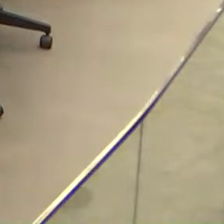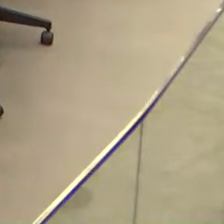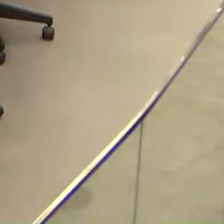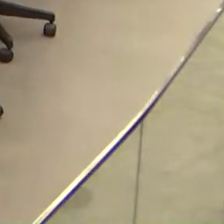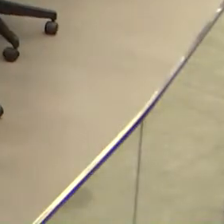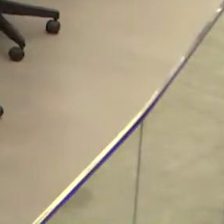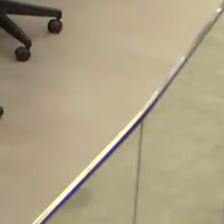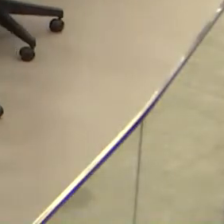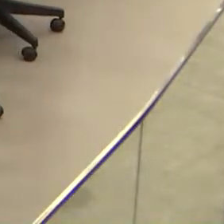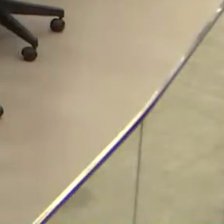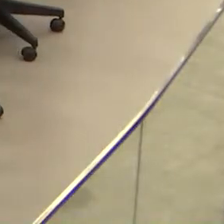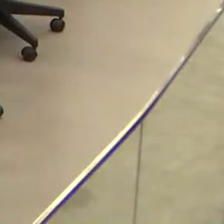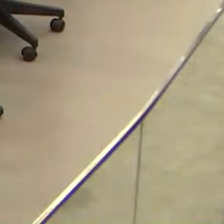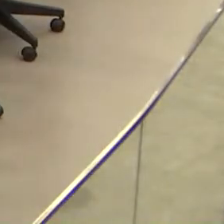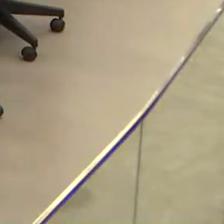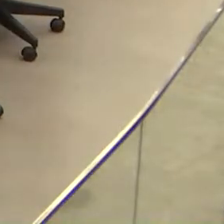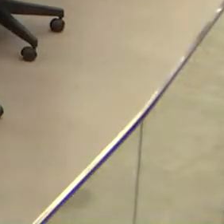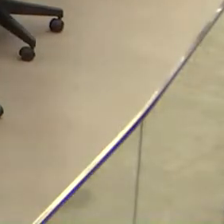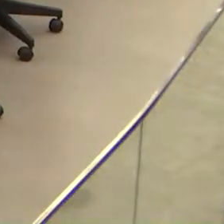Todos conhecem, né?